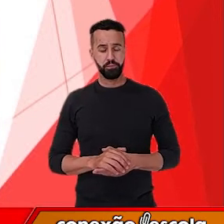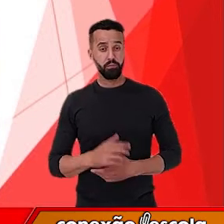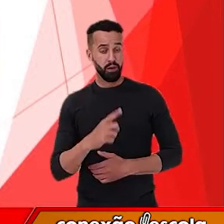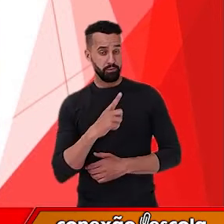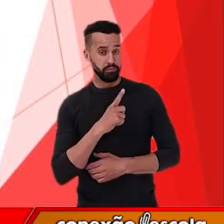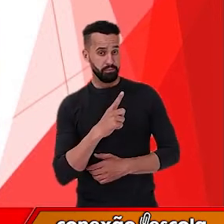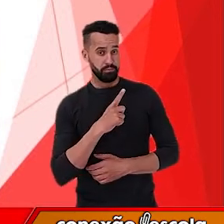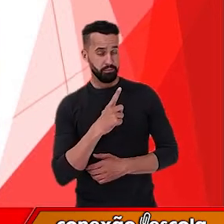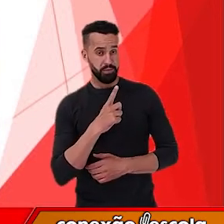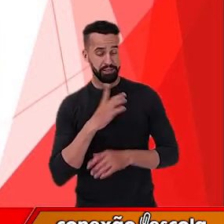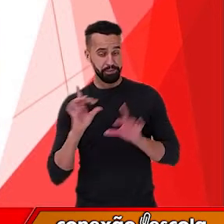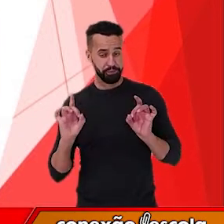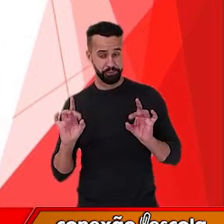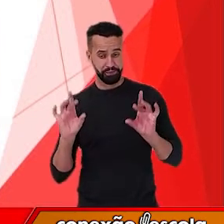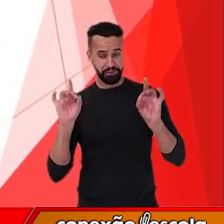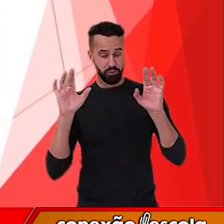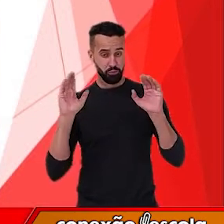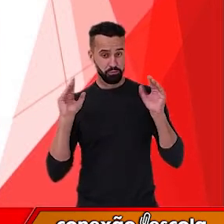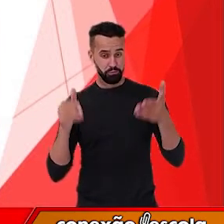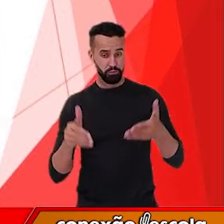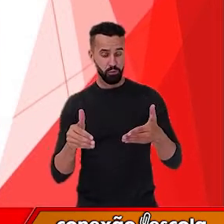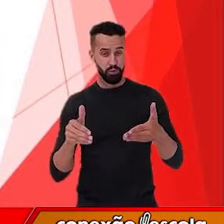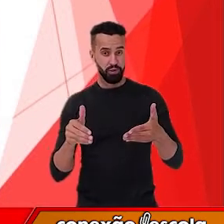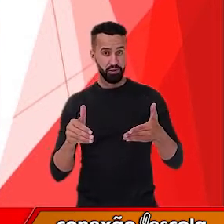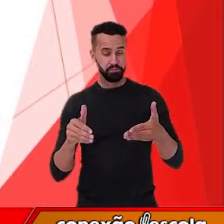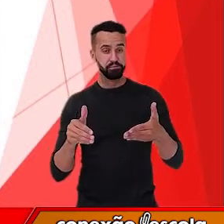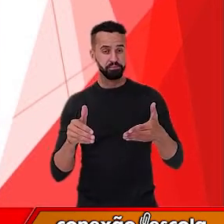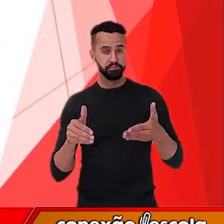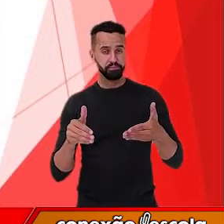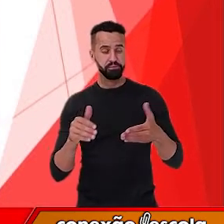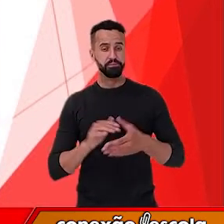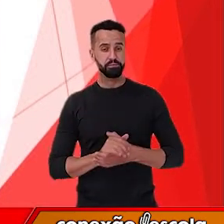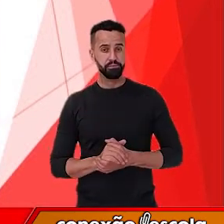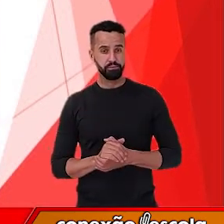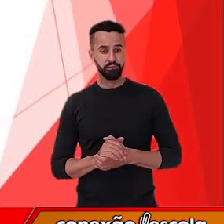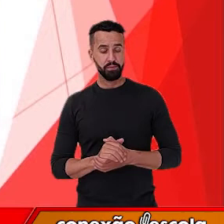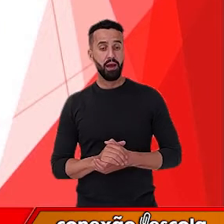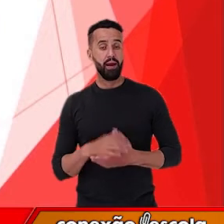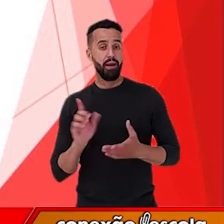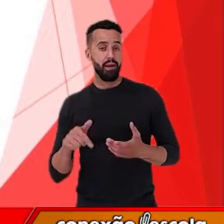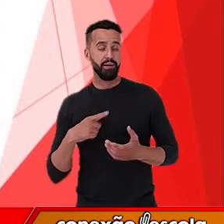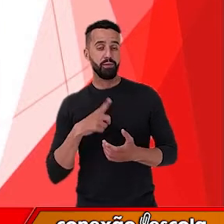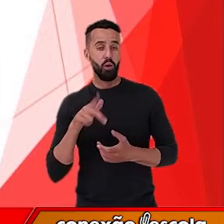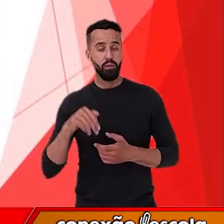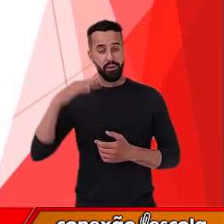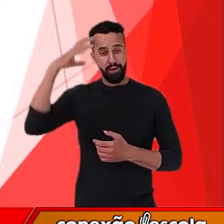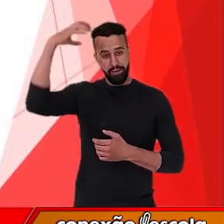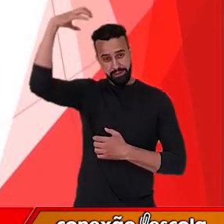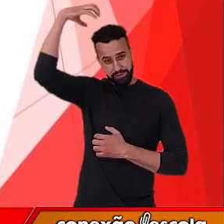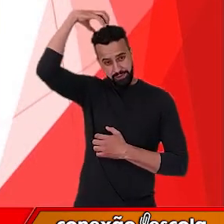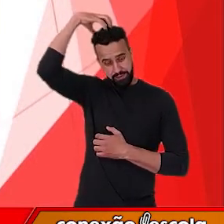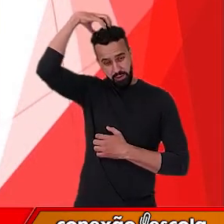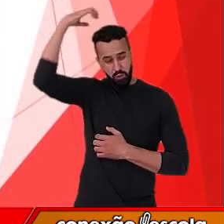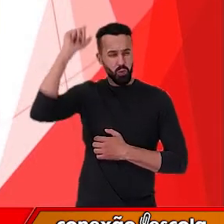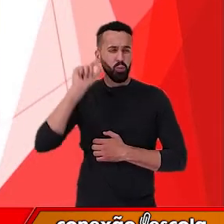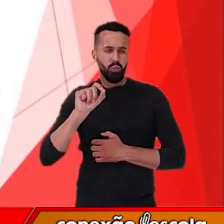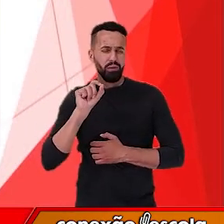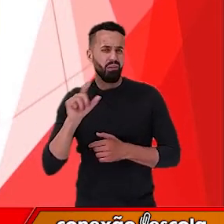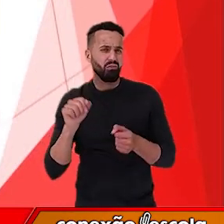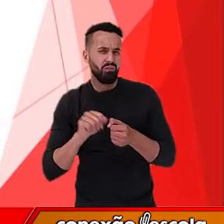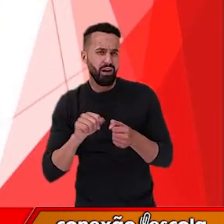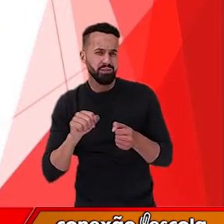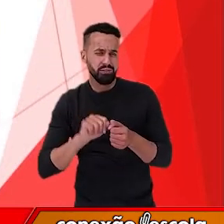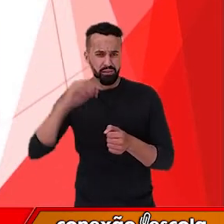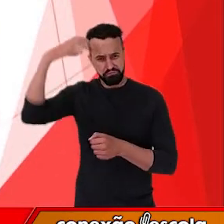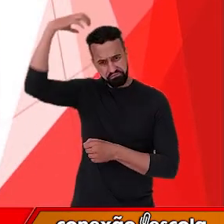Existe uma jogada especial que é fazer dama, fazer uma rainha. Ela não